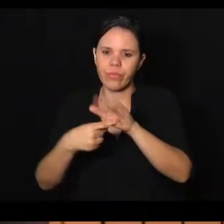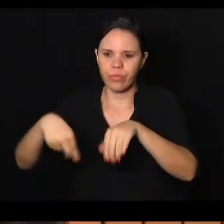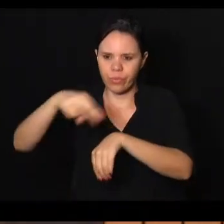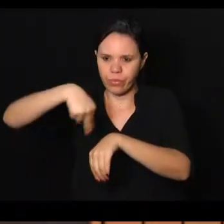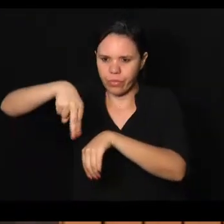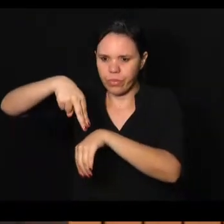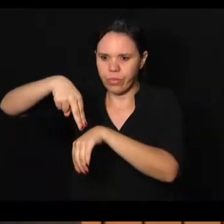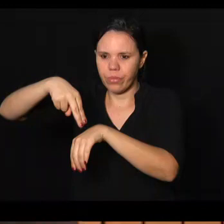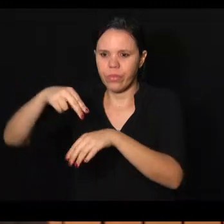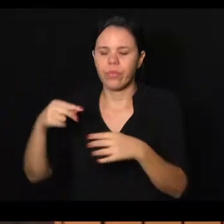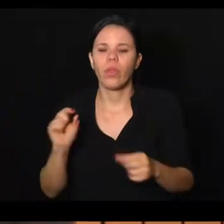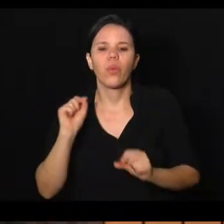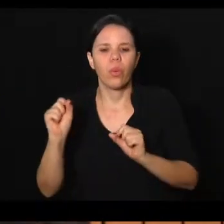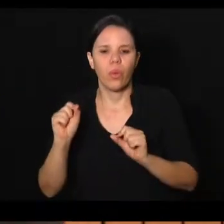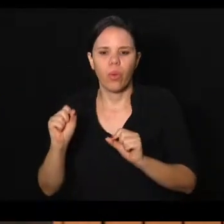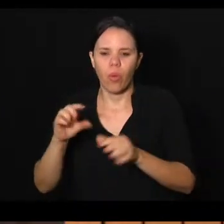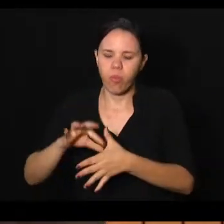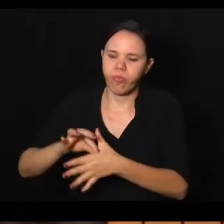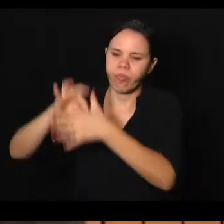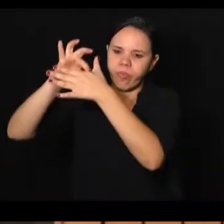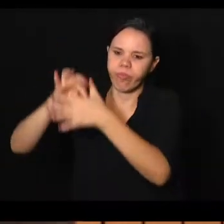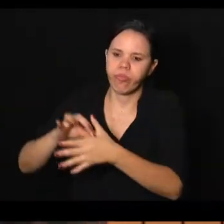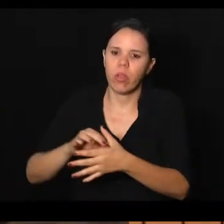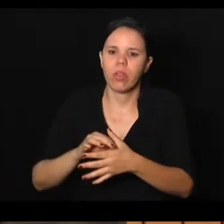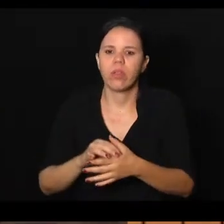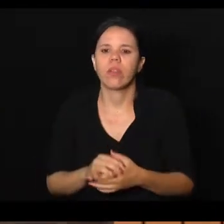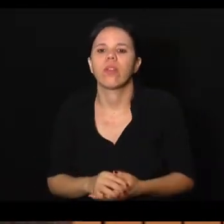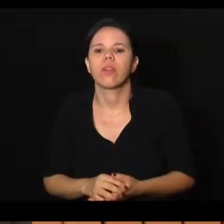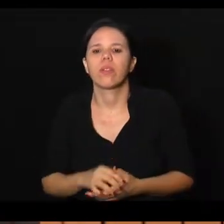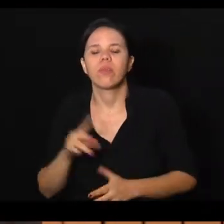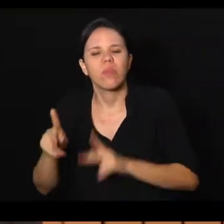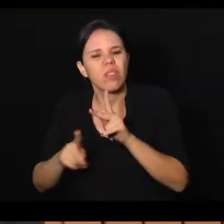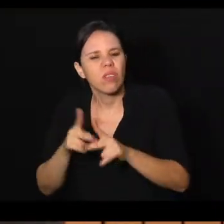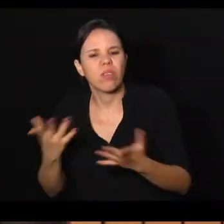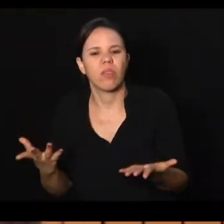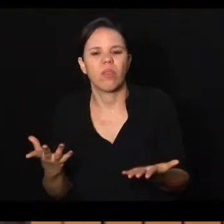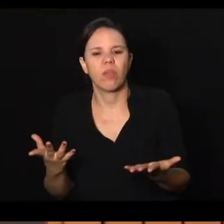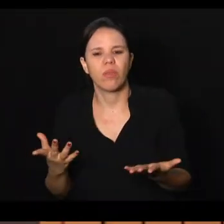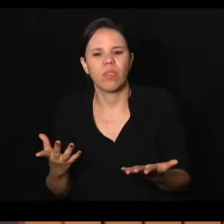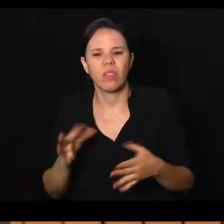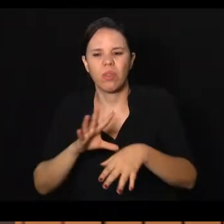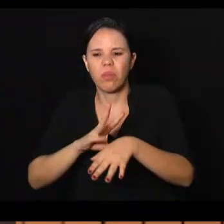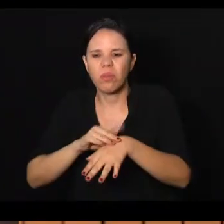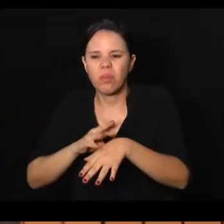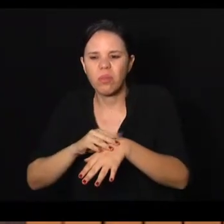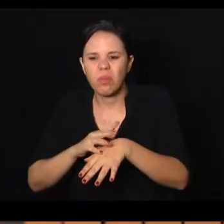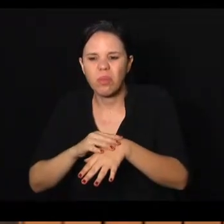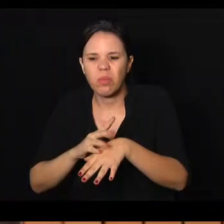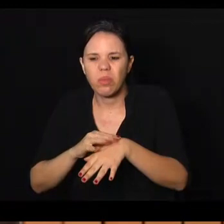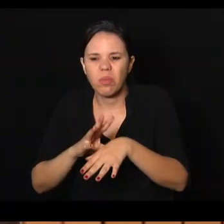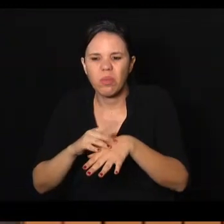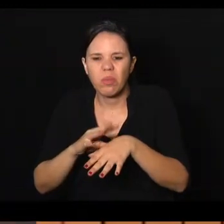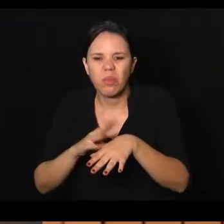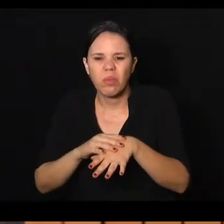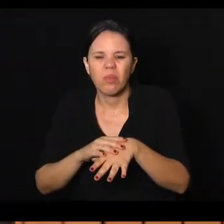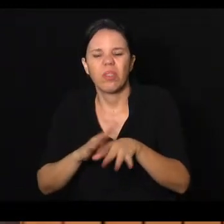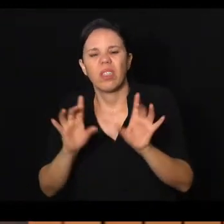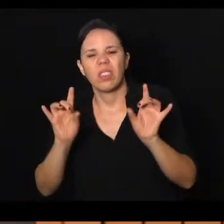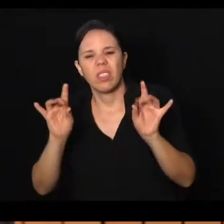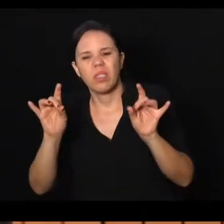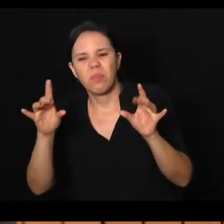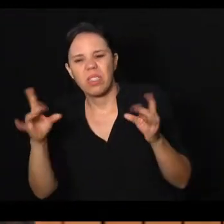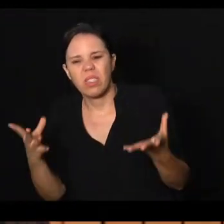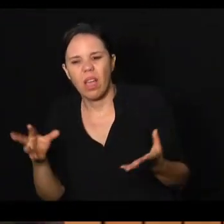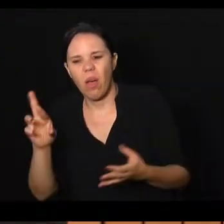uma coordenação nacional das pessoas com doenças raras. Os doentes, as pessoas com